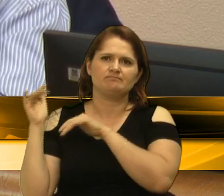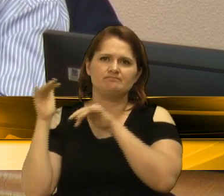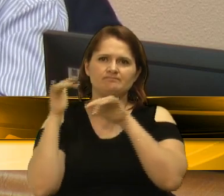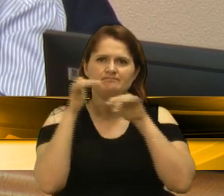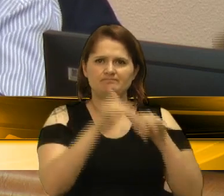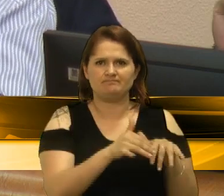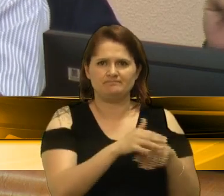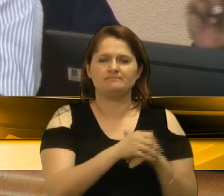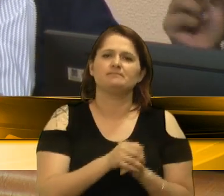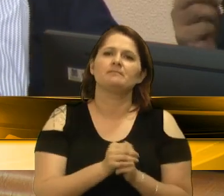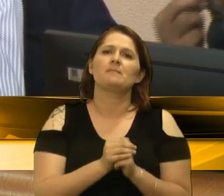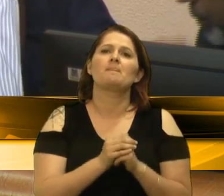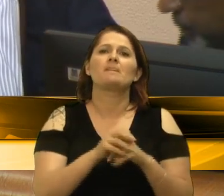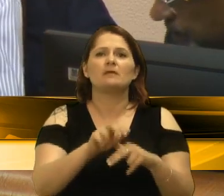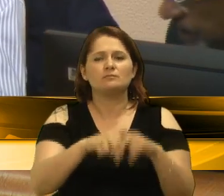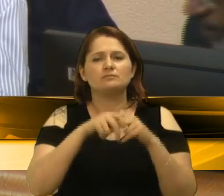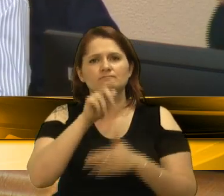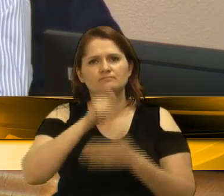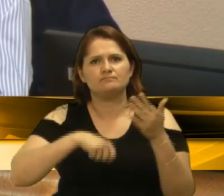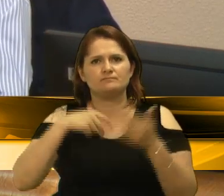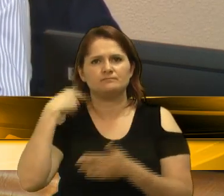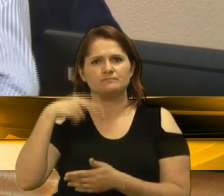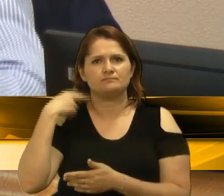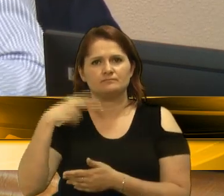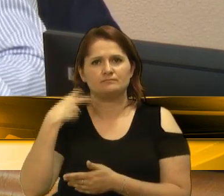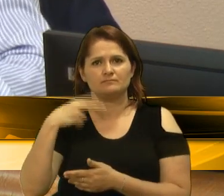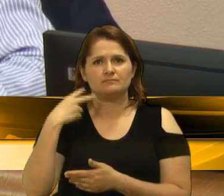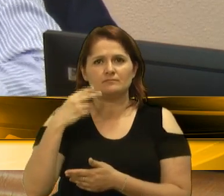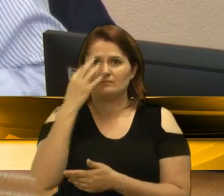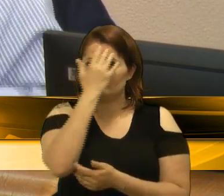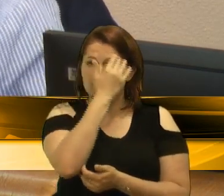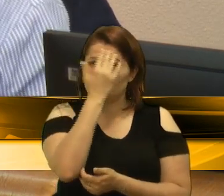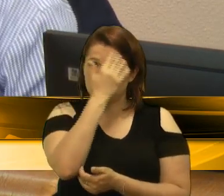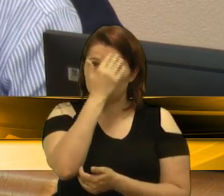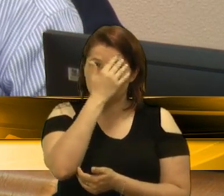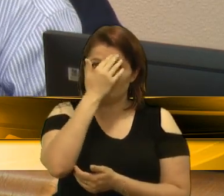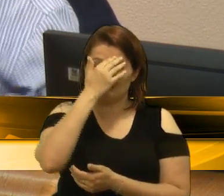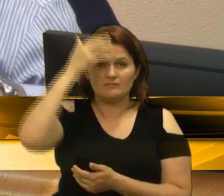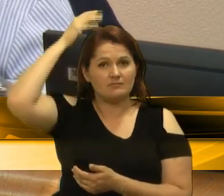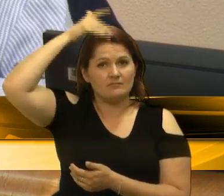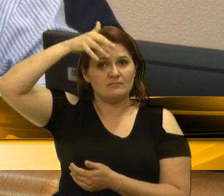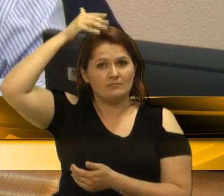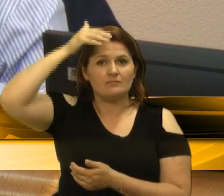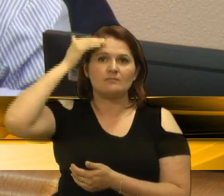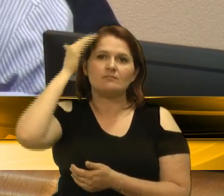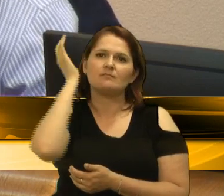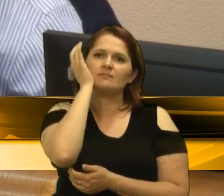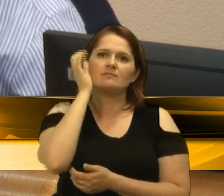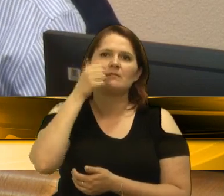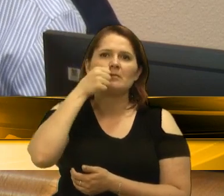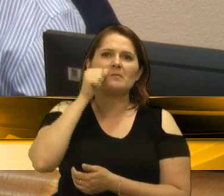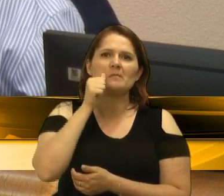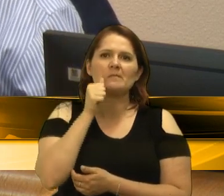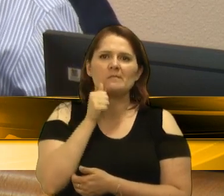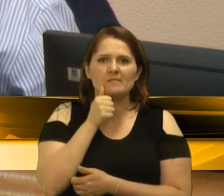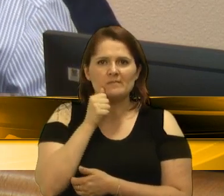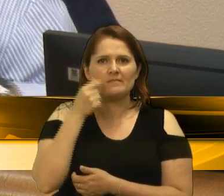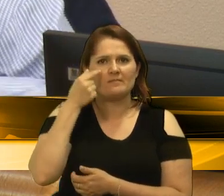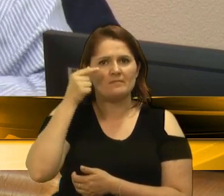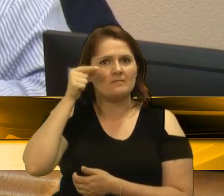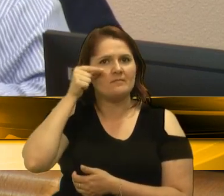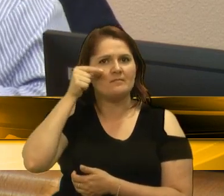política. Assinam esse requerimento vereadores Adiló de Domênico, ao senhor João Tomé, Felipe Gemelmaier, Paula Iores e Paulo Fernando